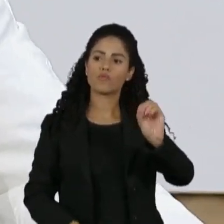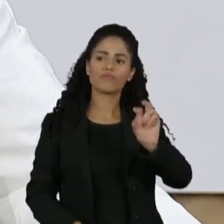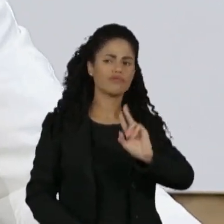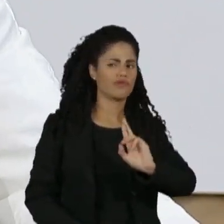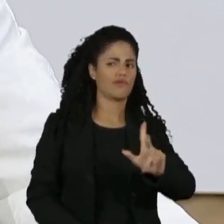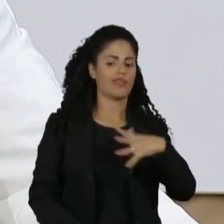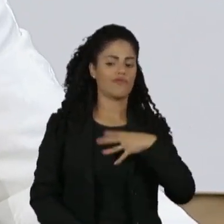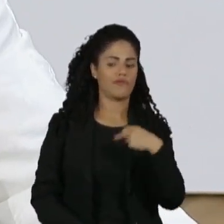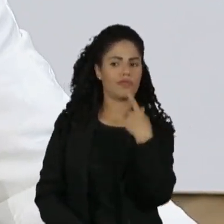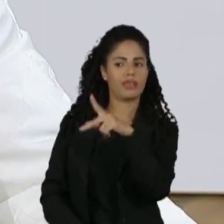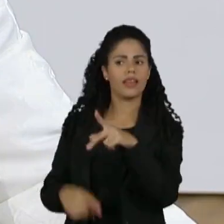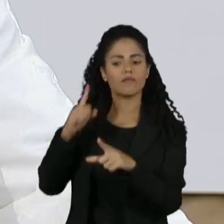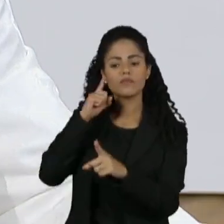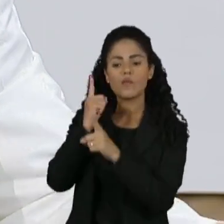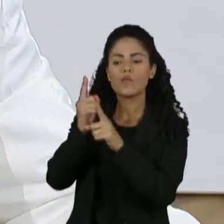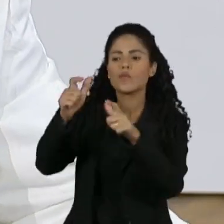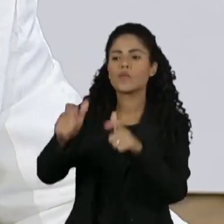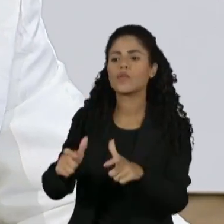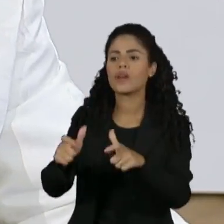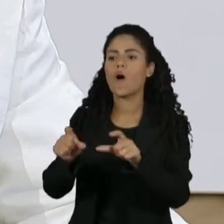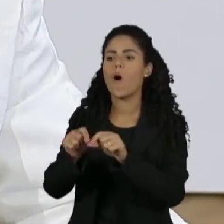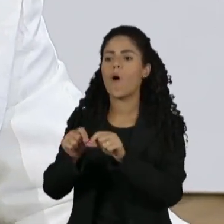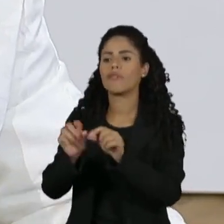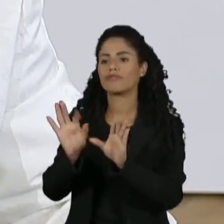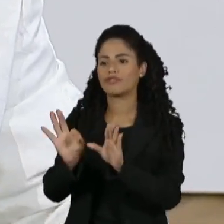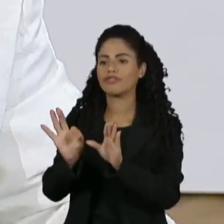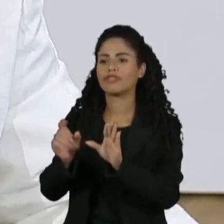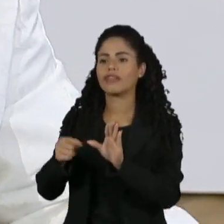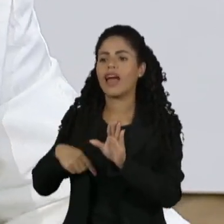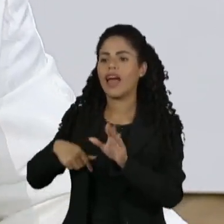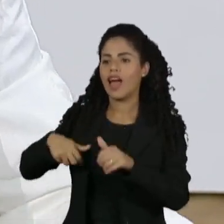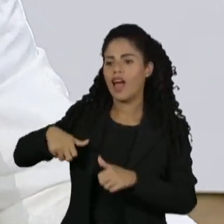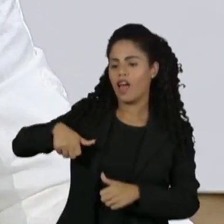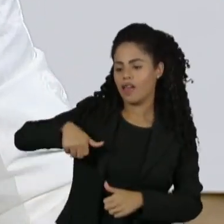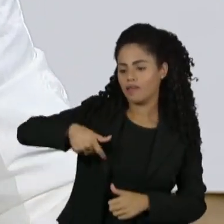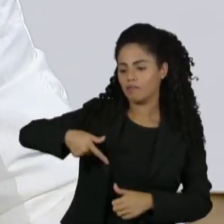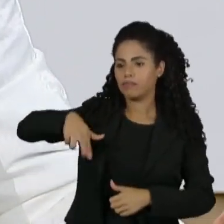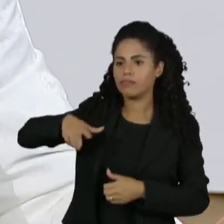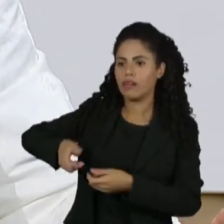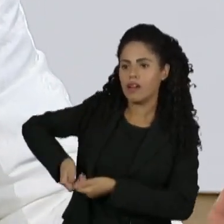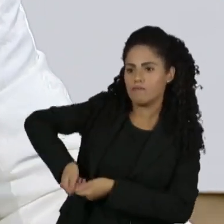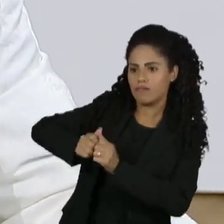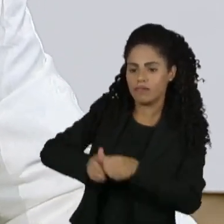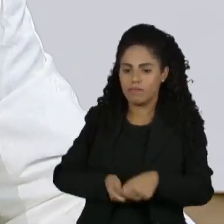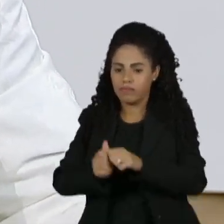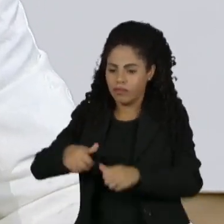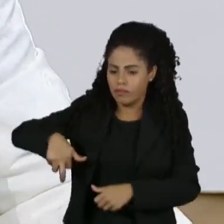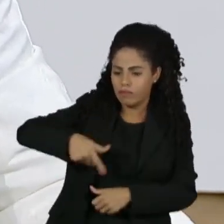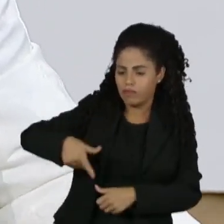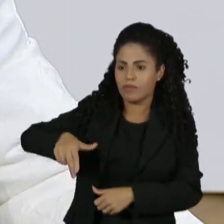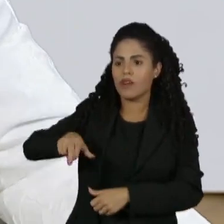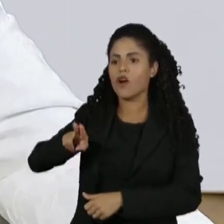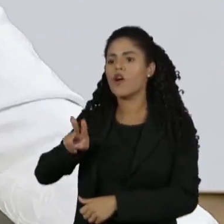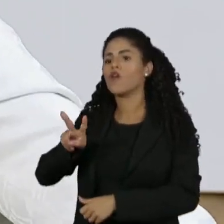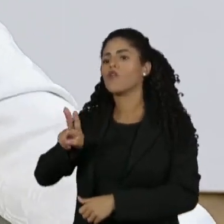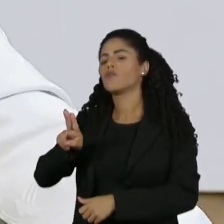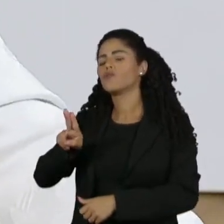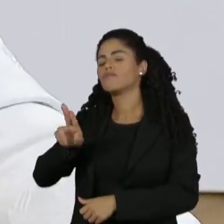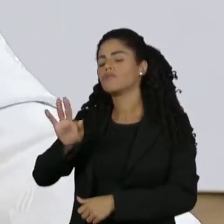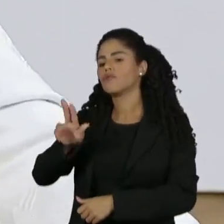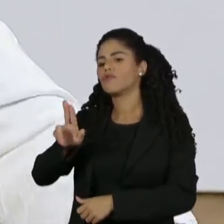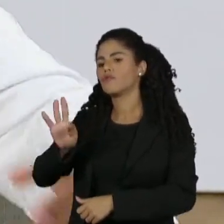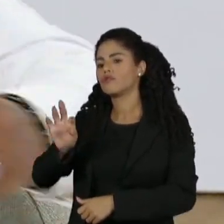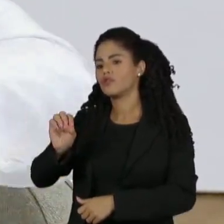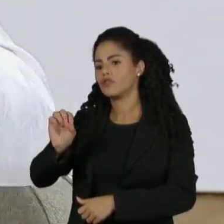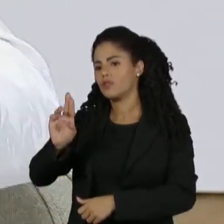lugar que eu achei interessante que era no futevôlei né o mais velho então tava lá no futevôlei atrapalhando ele querendo jogar o futevôlei como que teu